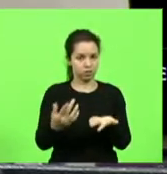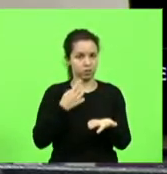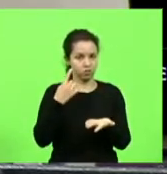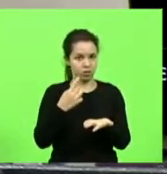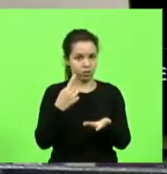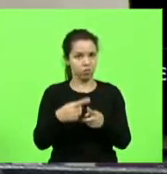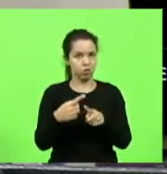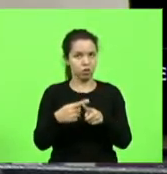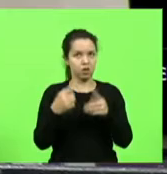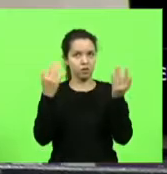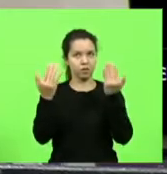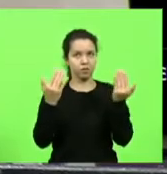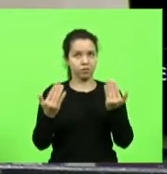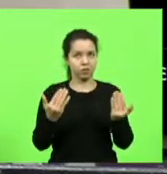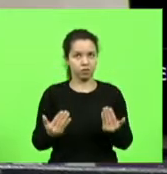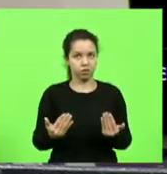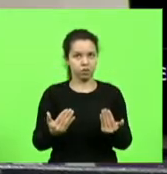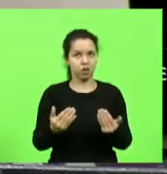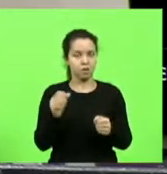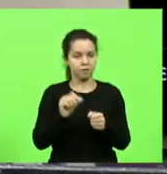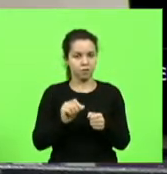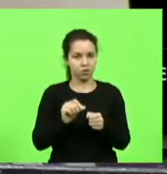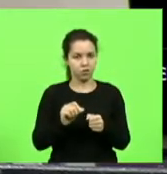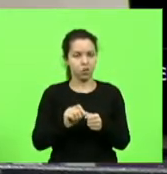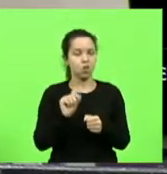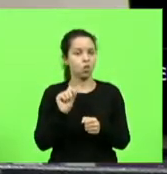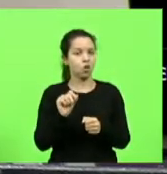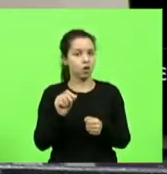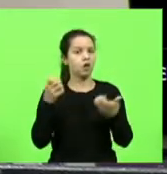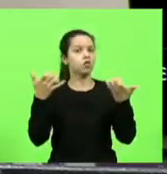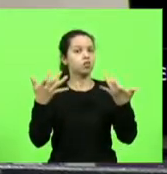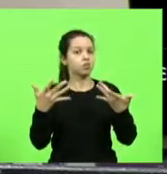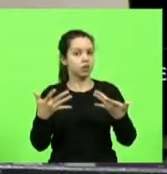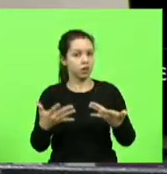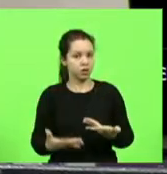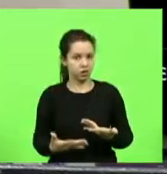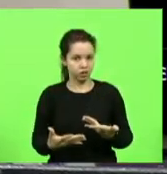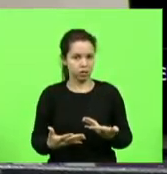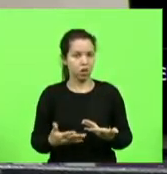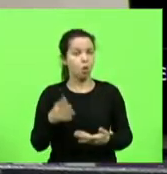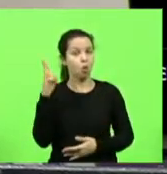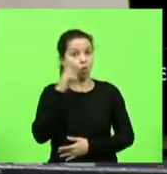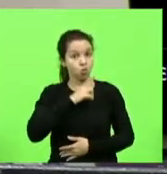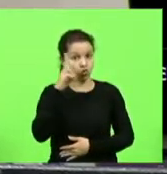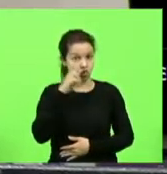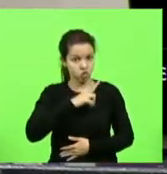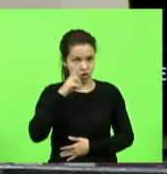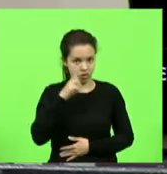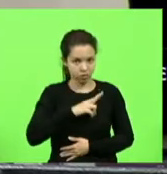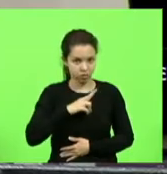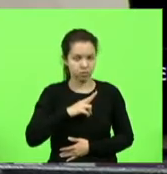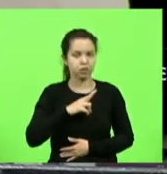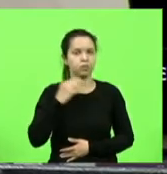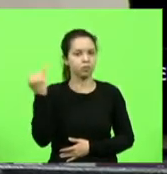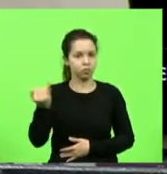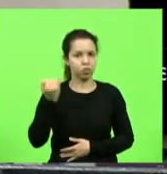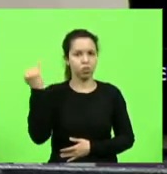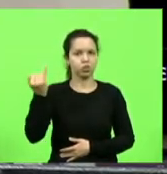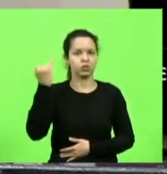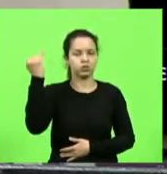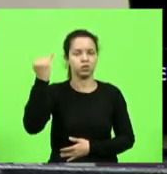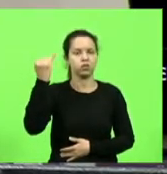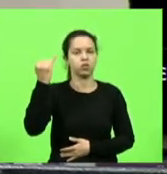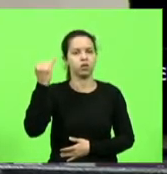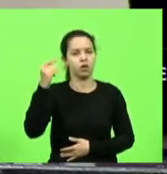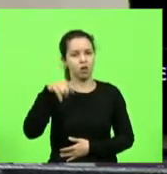vista. O que eu fiz questão de enfatizar foi a urgência da matéria. Foi a urgência da